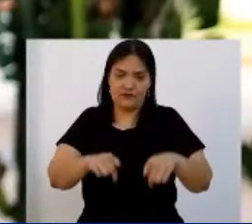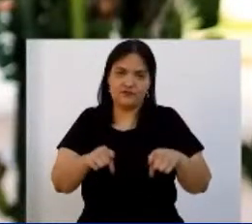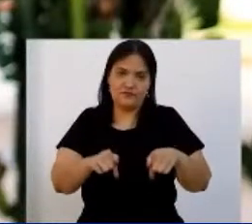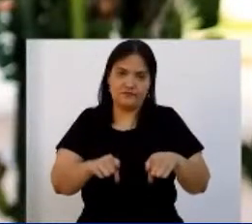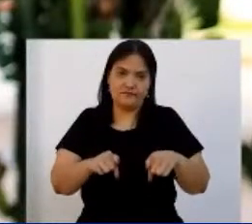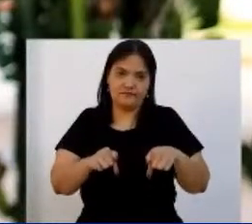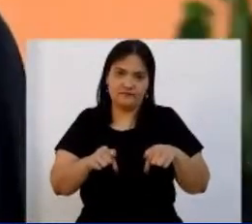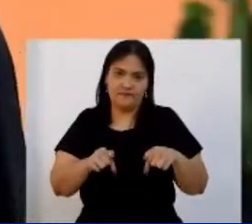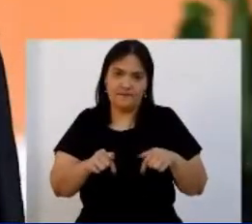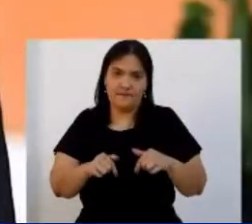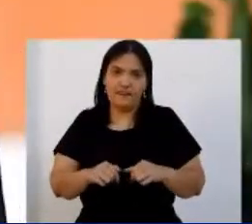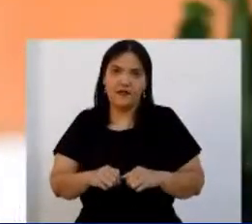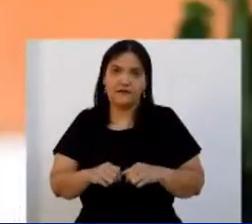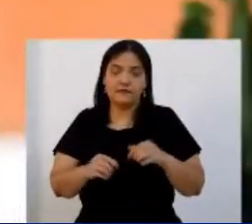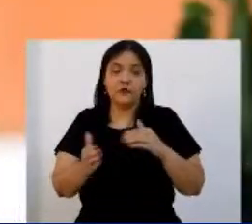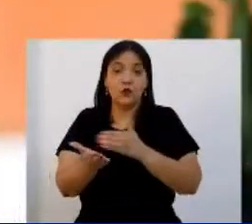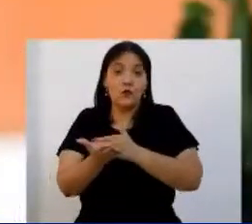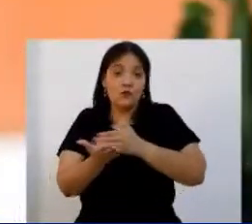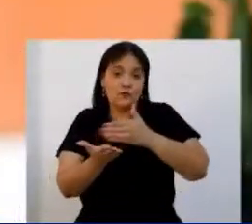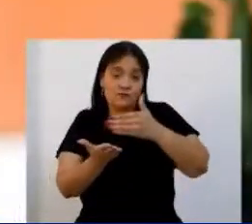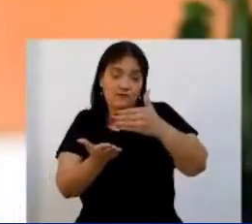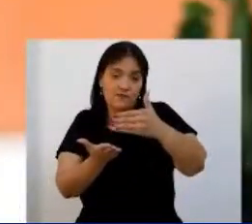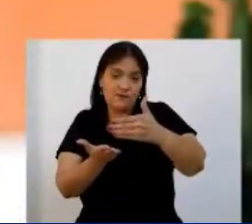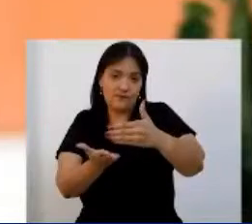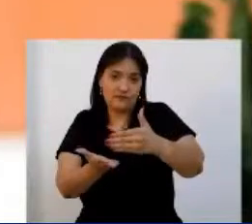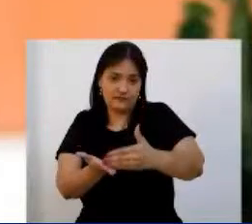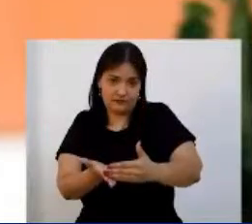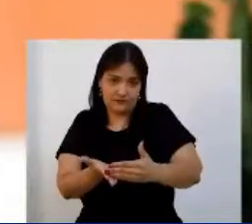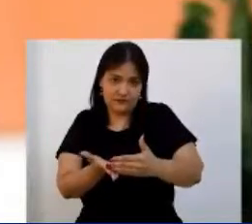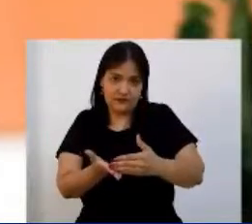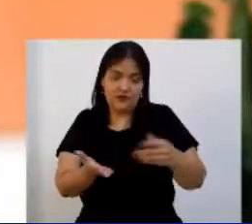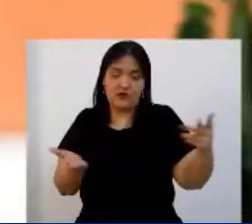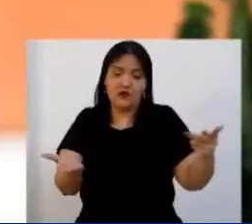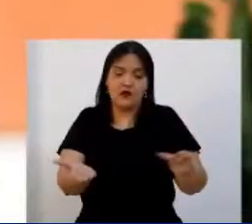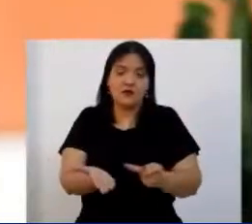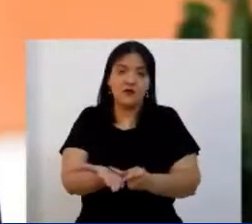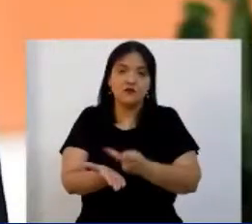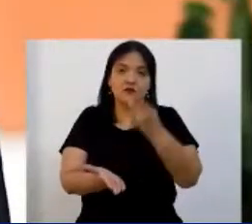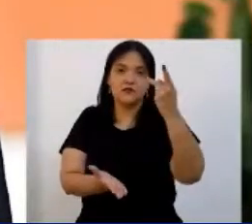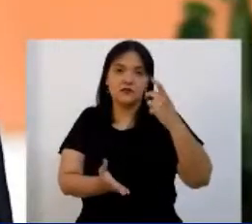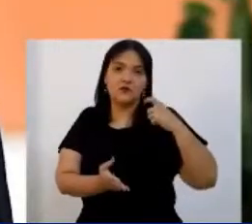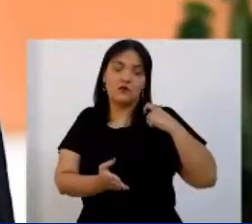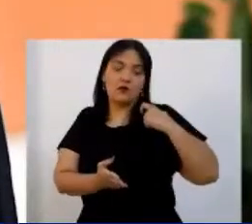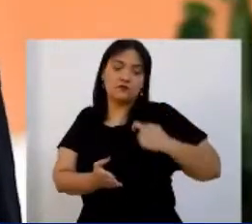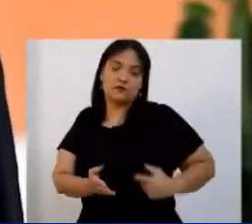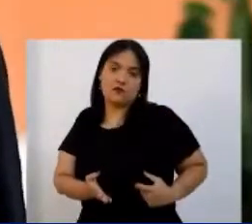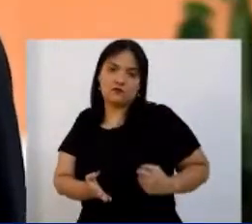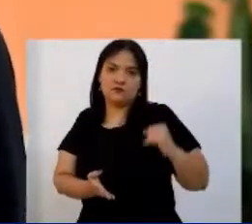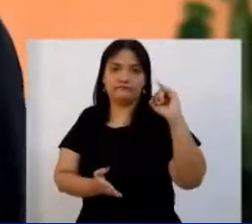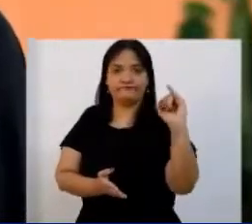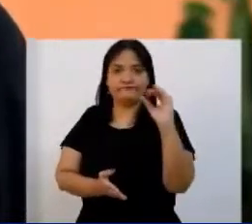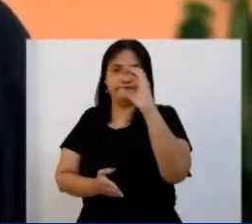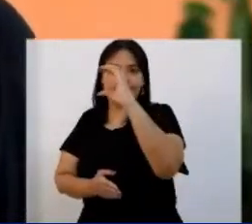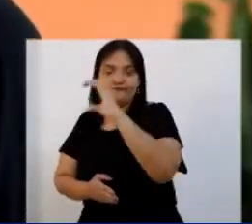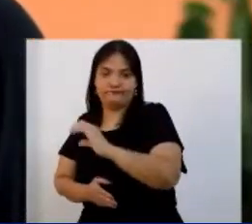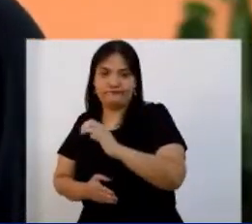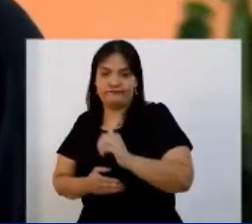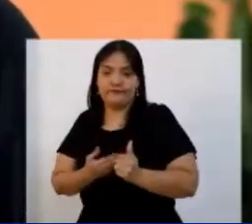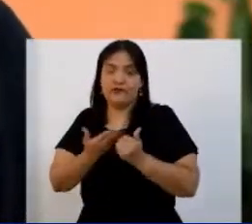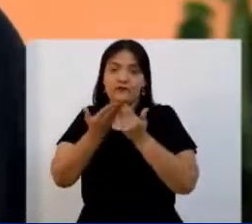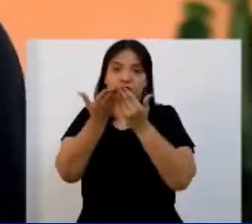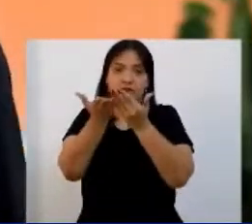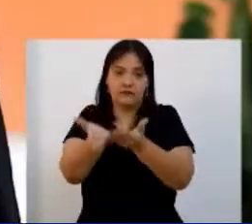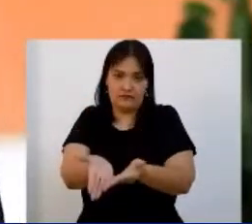aqui dentro. E o início disso foi as bolsas de iniciação científica que